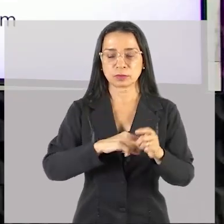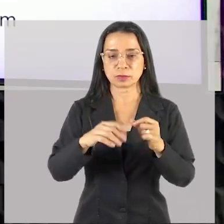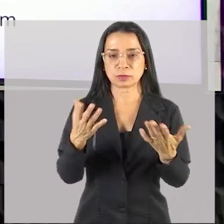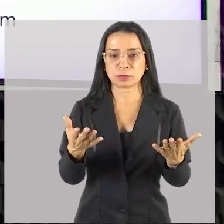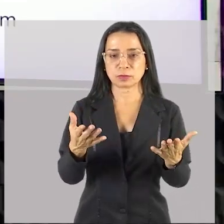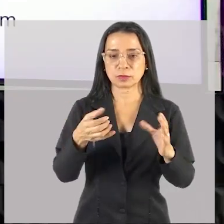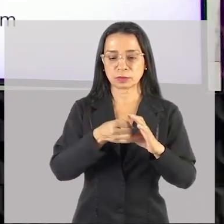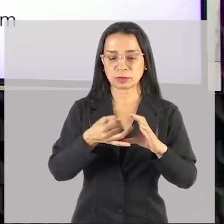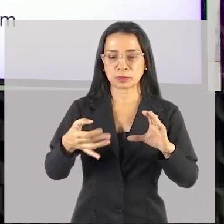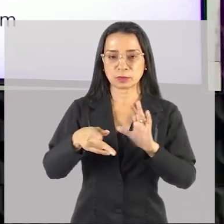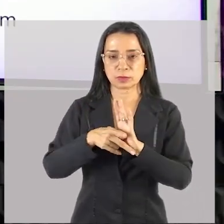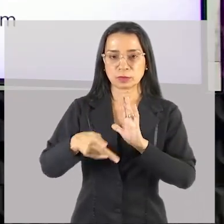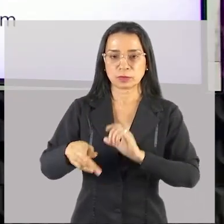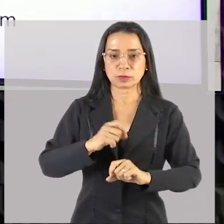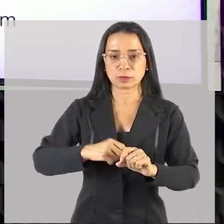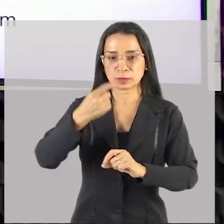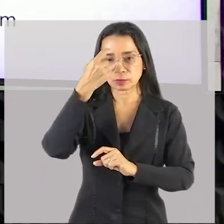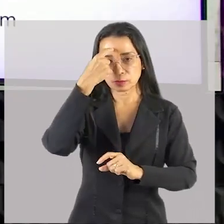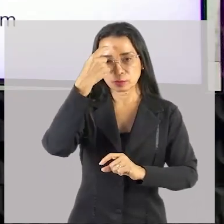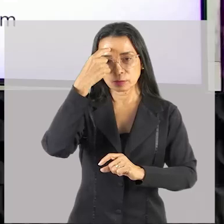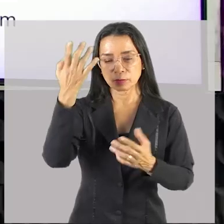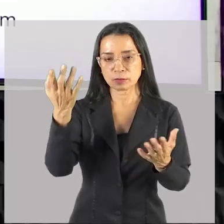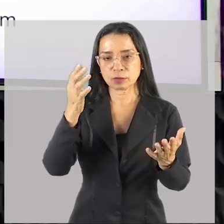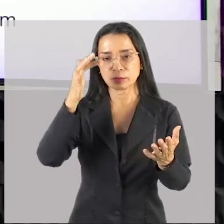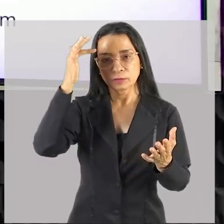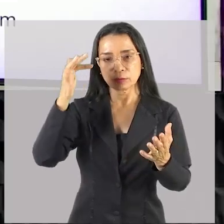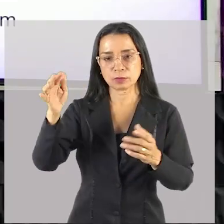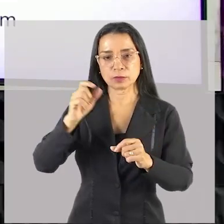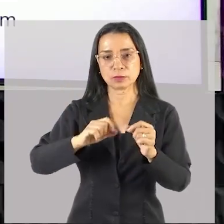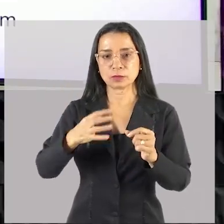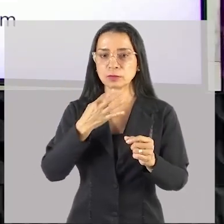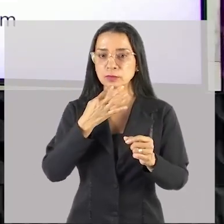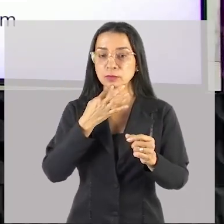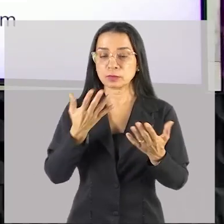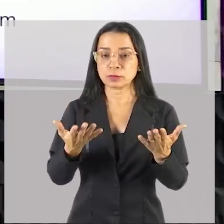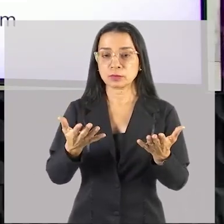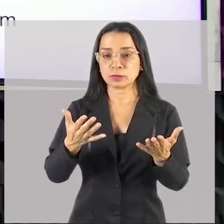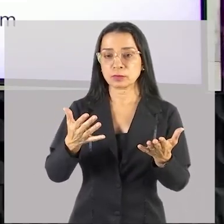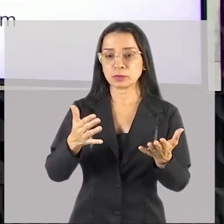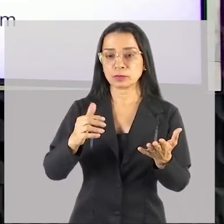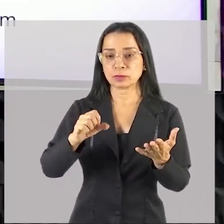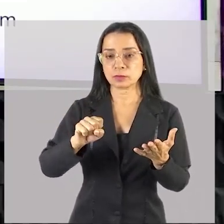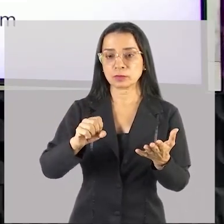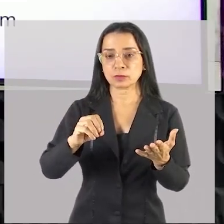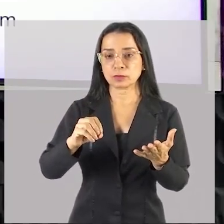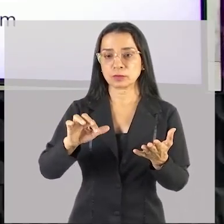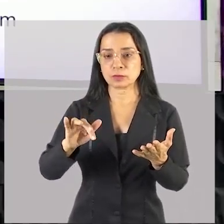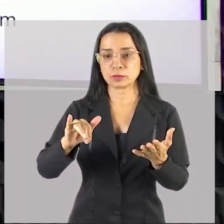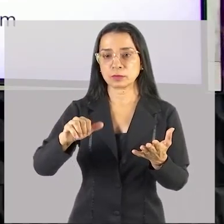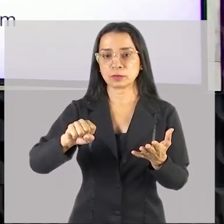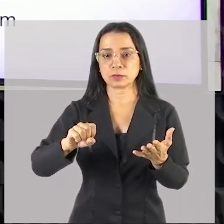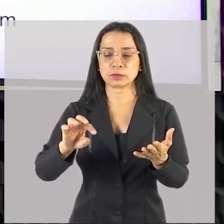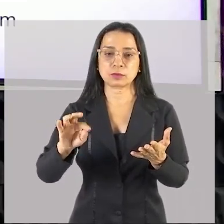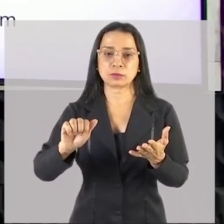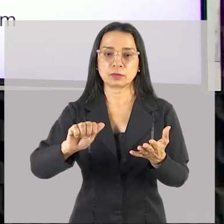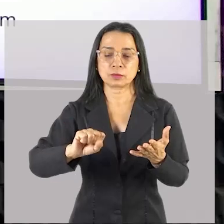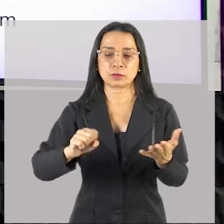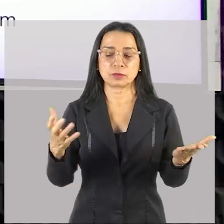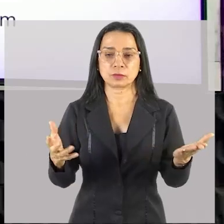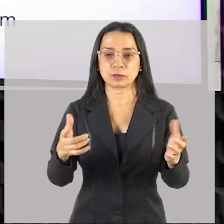causa final que é a felicidade. Então a ética, né, ela diz respeito a uma felicidade, a finalidade do homem